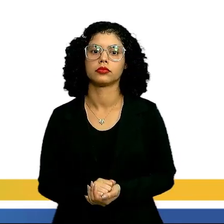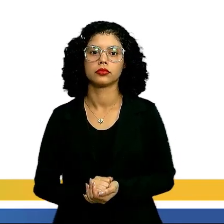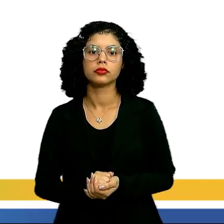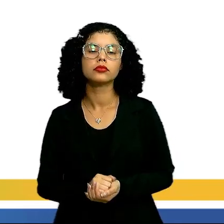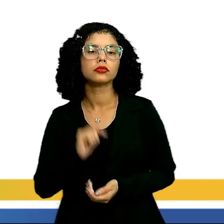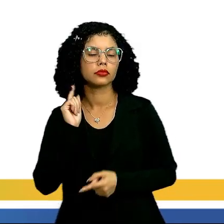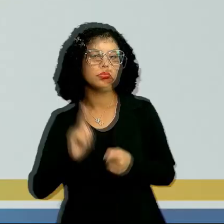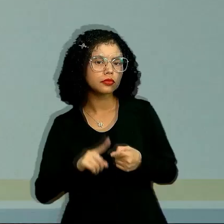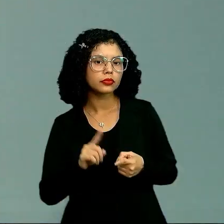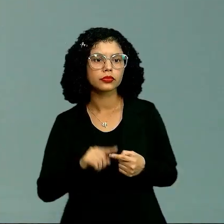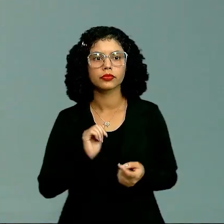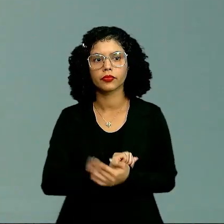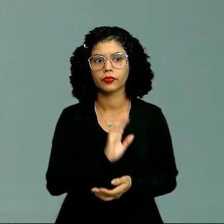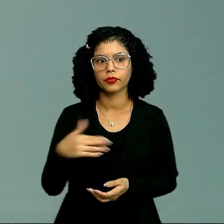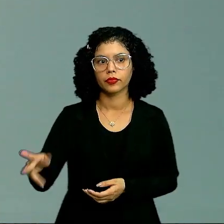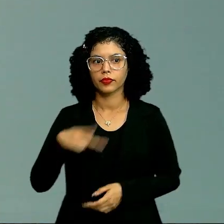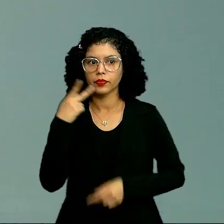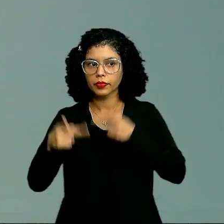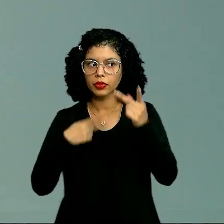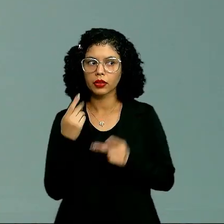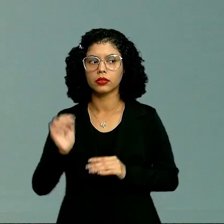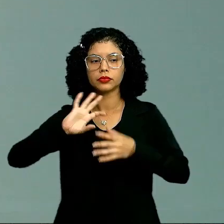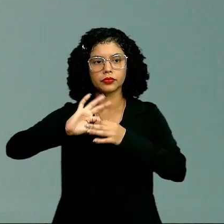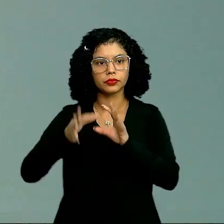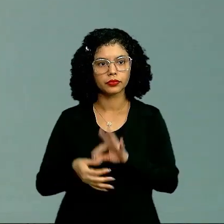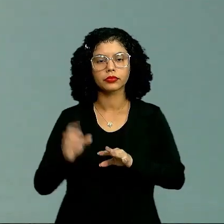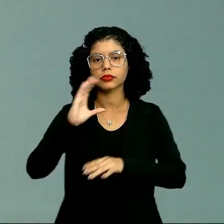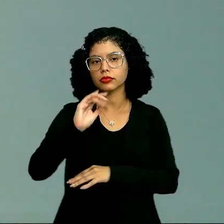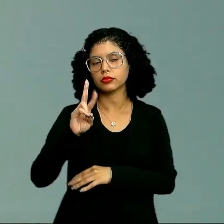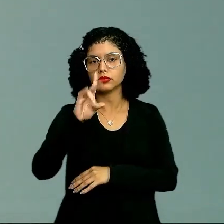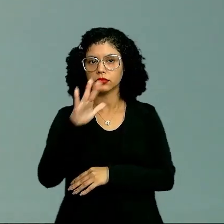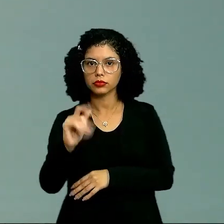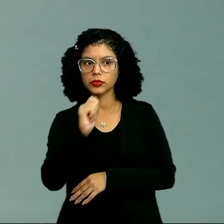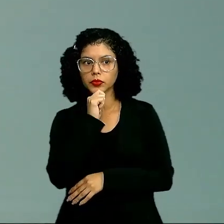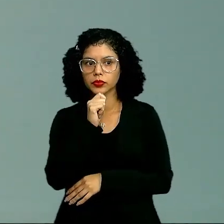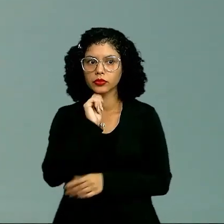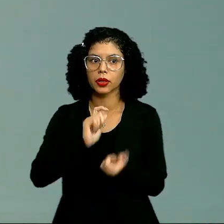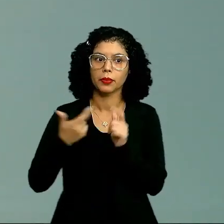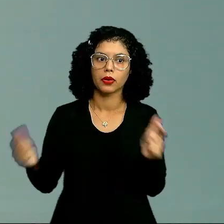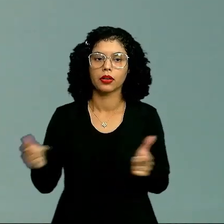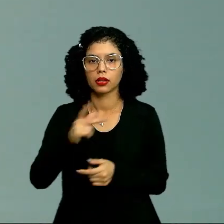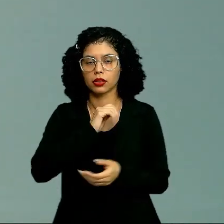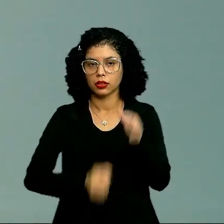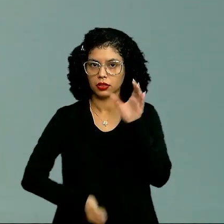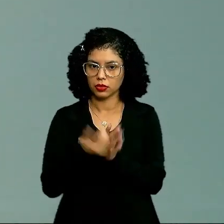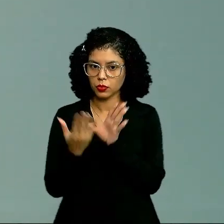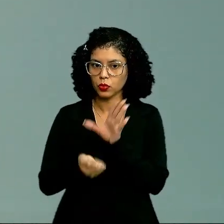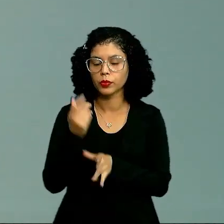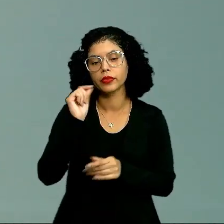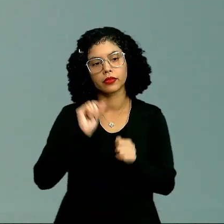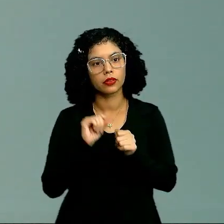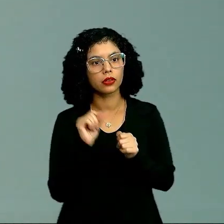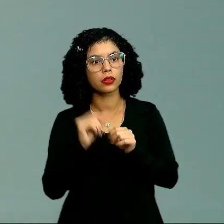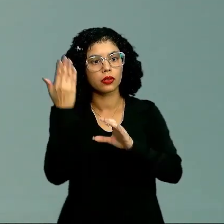realidade. Por quê? Quando a gente fala desse contexto de circulação, a maioria dessas obras,